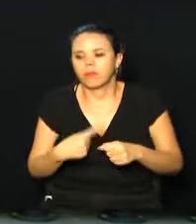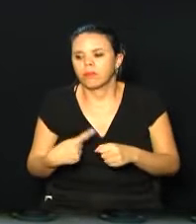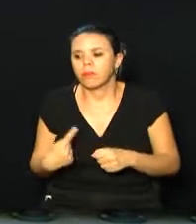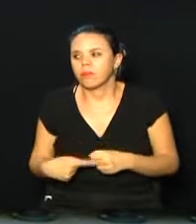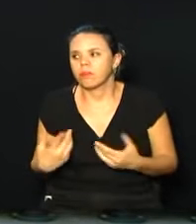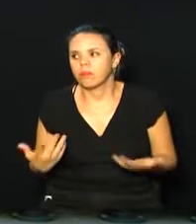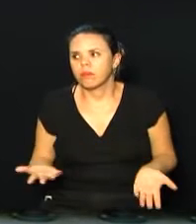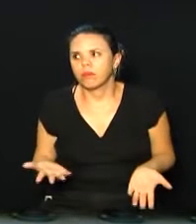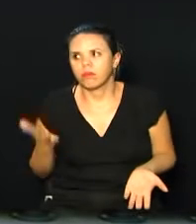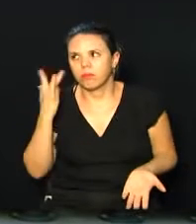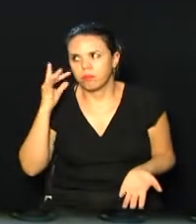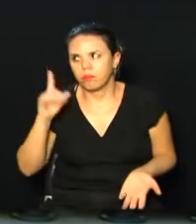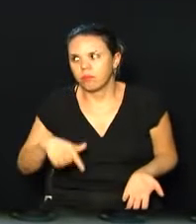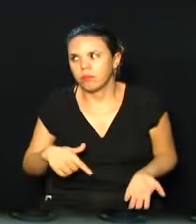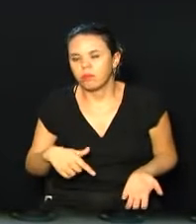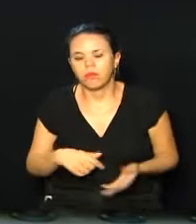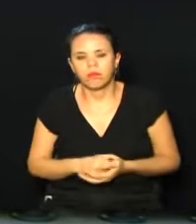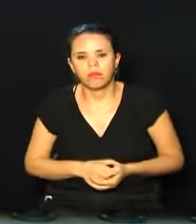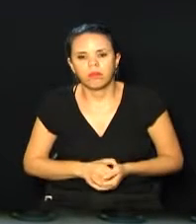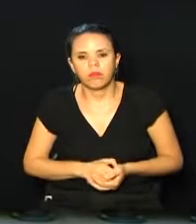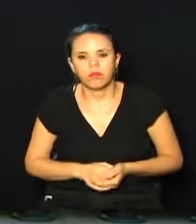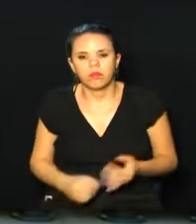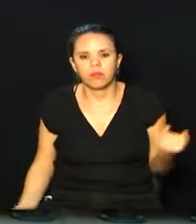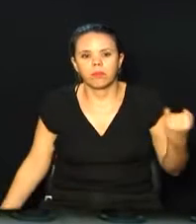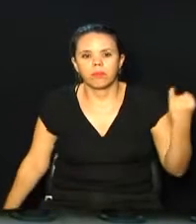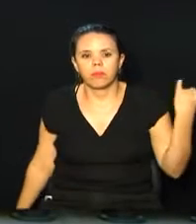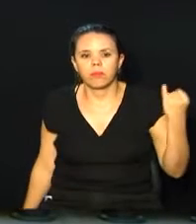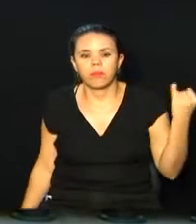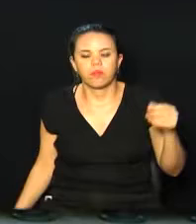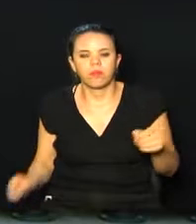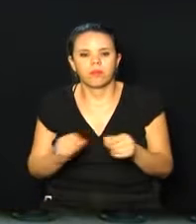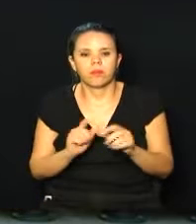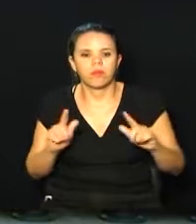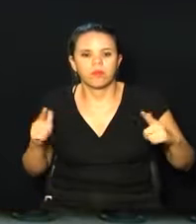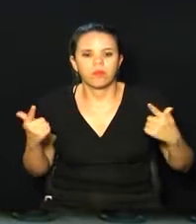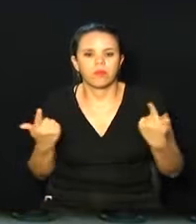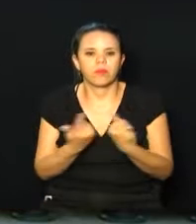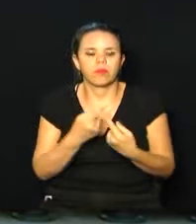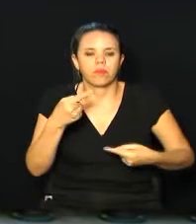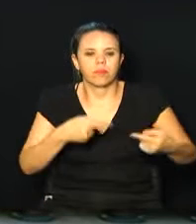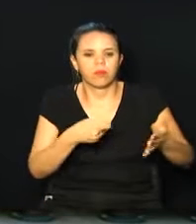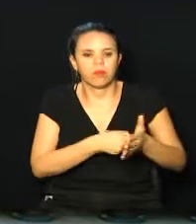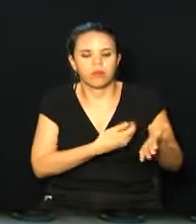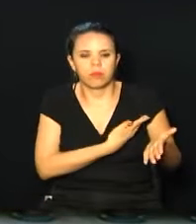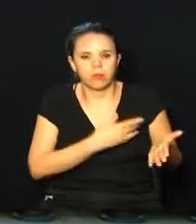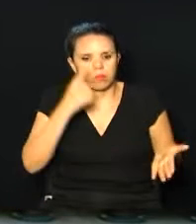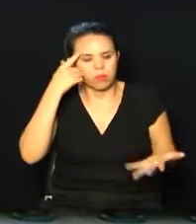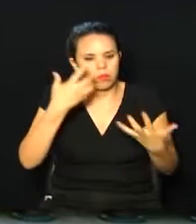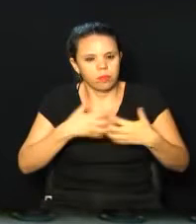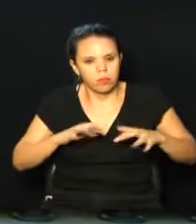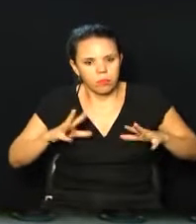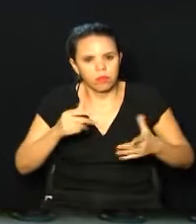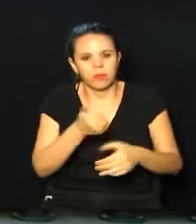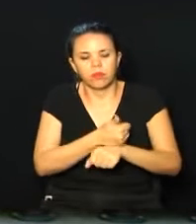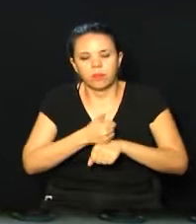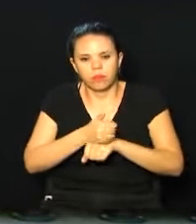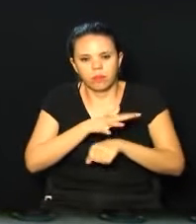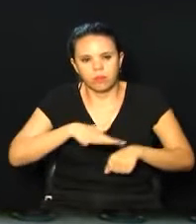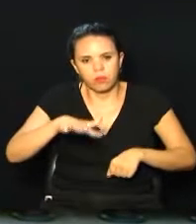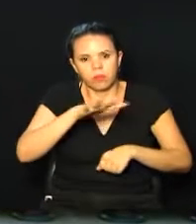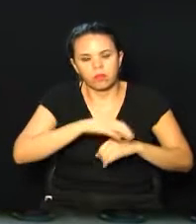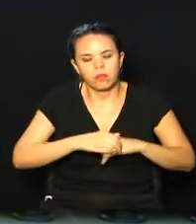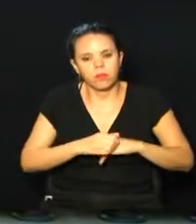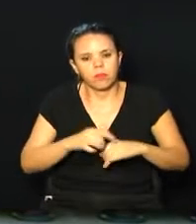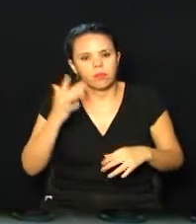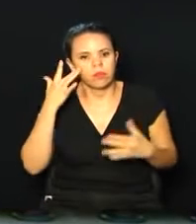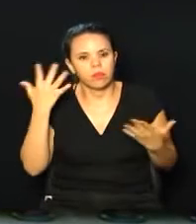acho que é assim mesmo, tá? É importante fazer uma gestão de políticas públicas pensando em todos os setores e todas as áreas. Mas eu